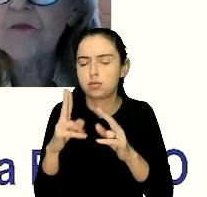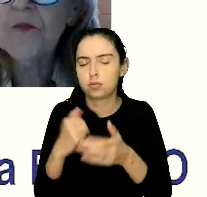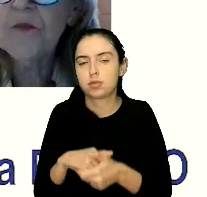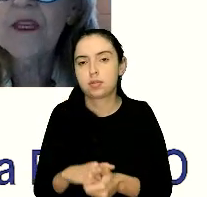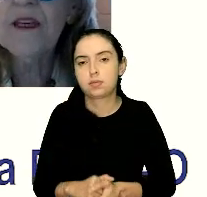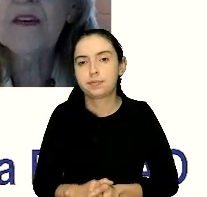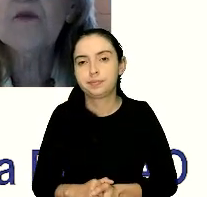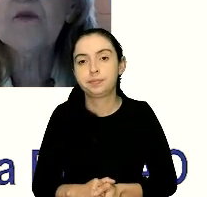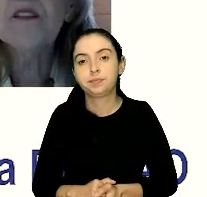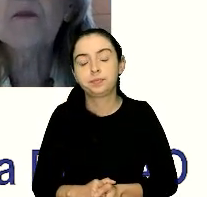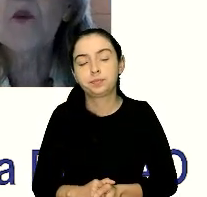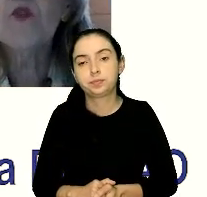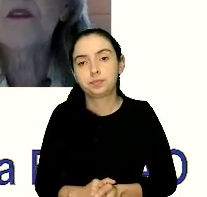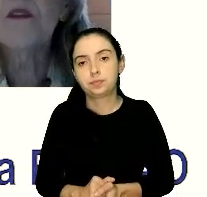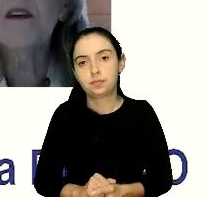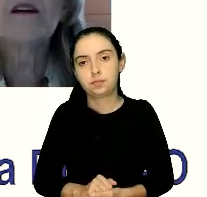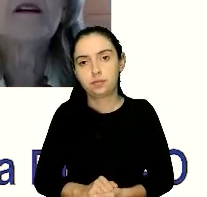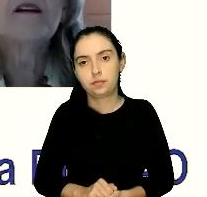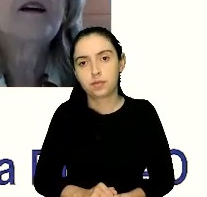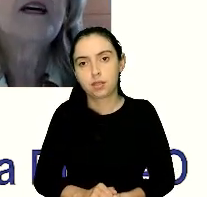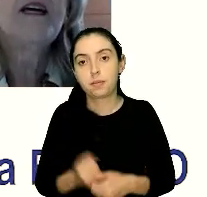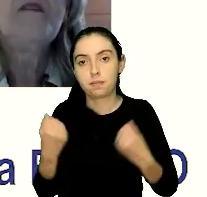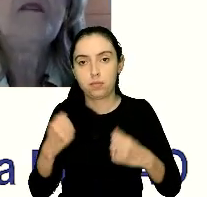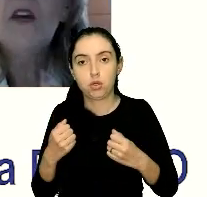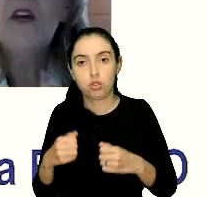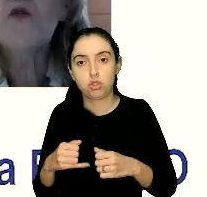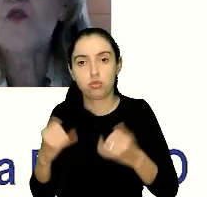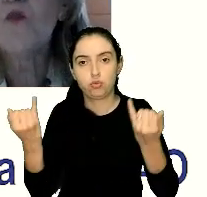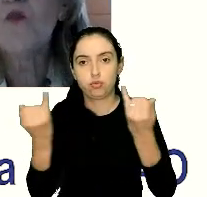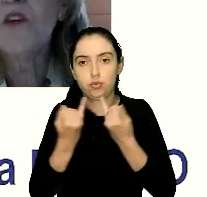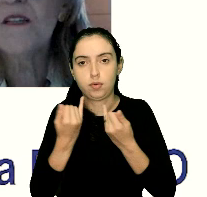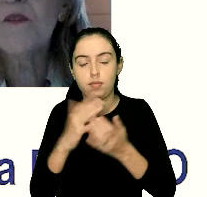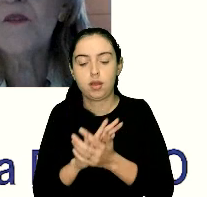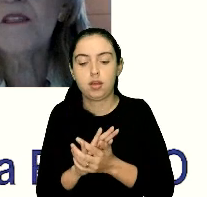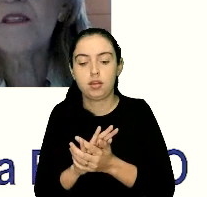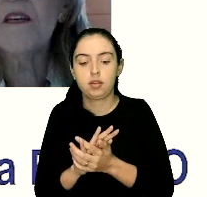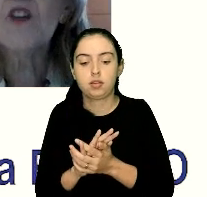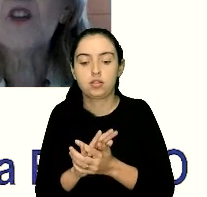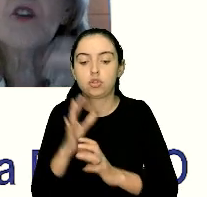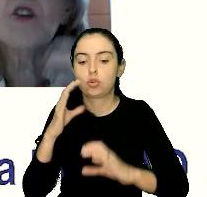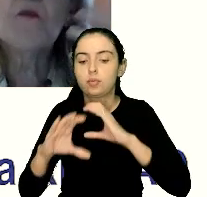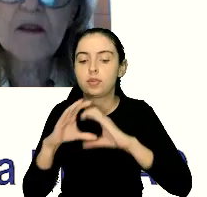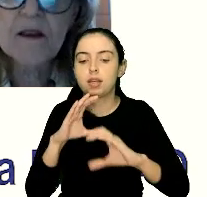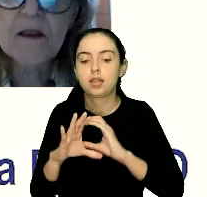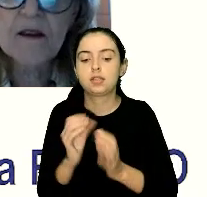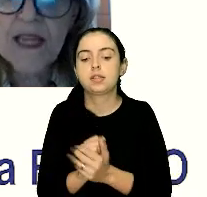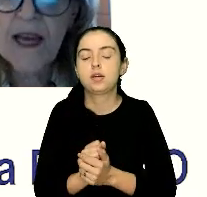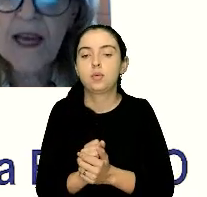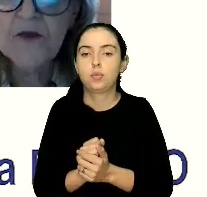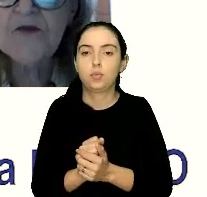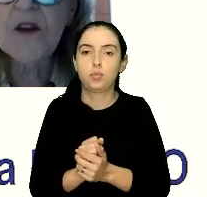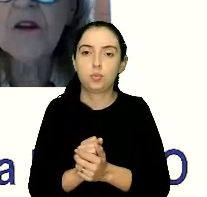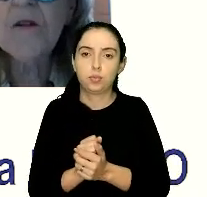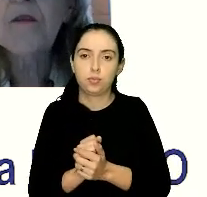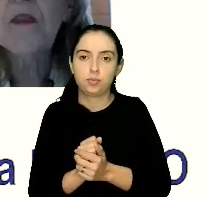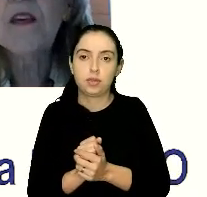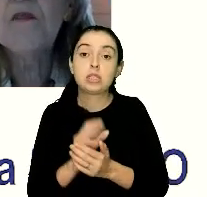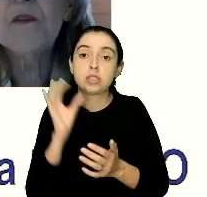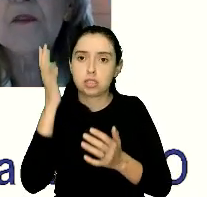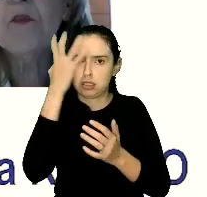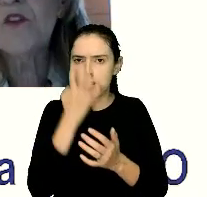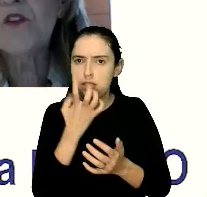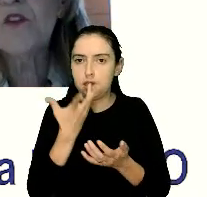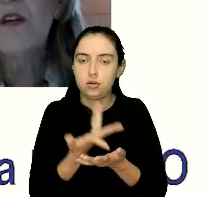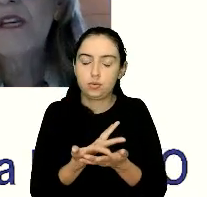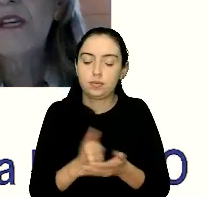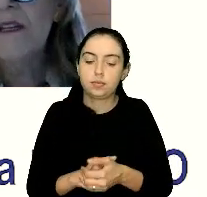Isso você pode obter em meios de comunicação que sejam sérios, não é? E